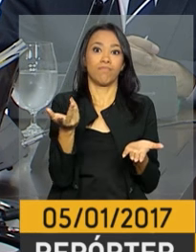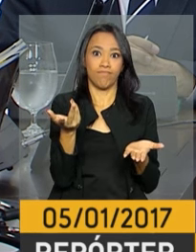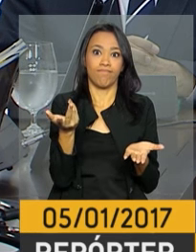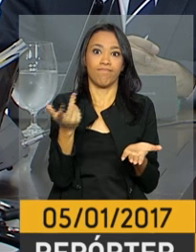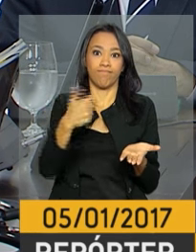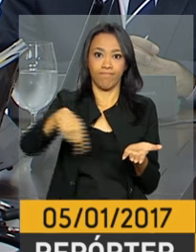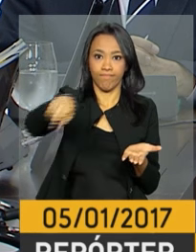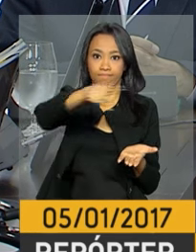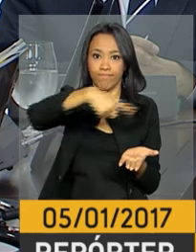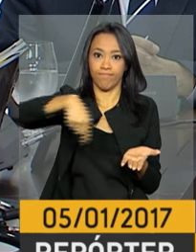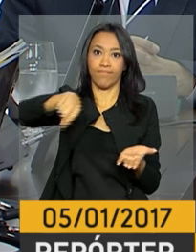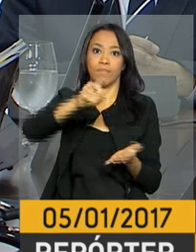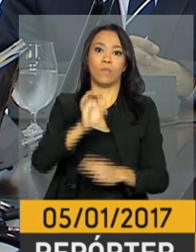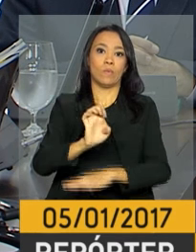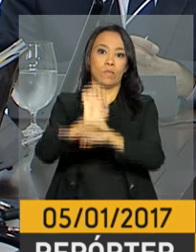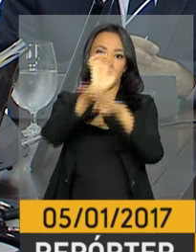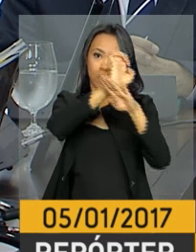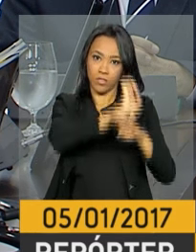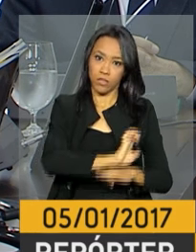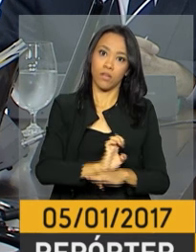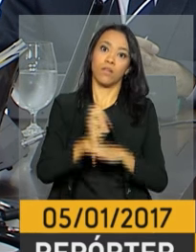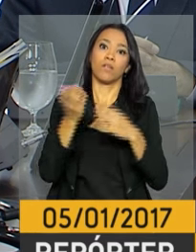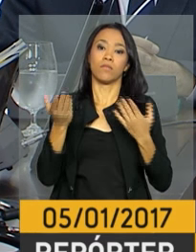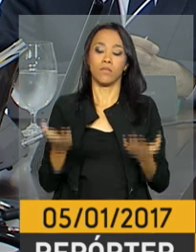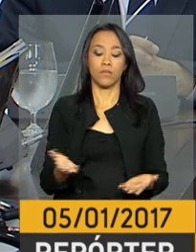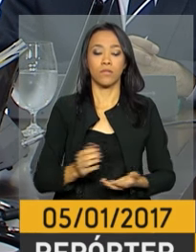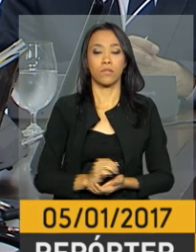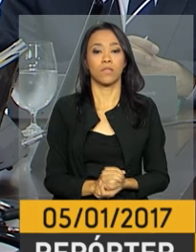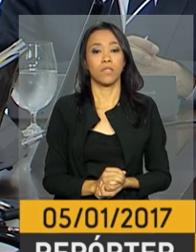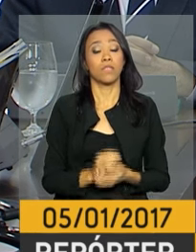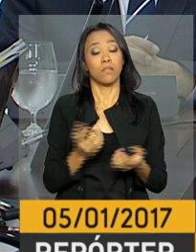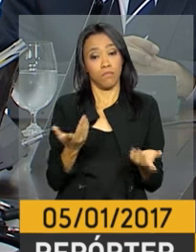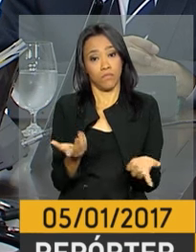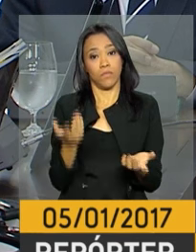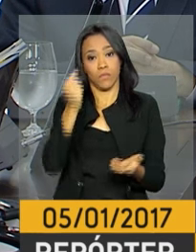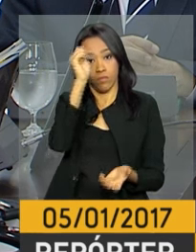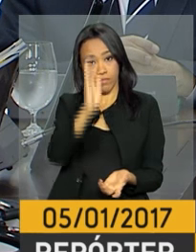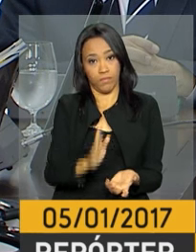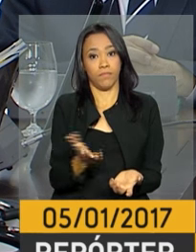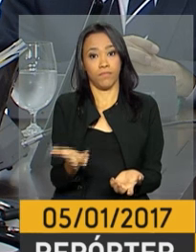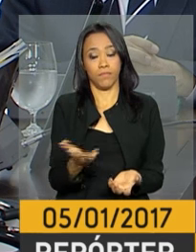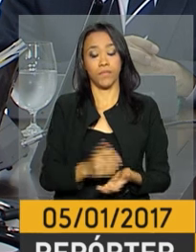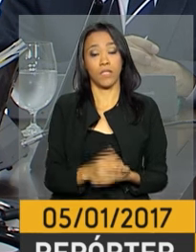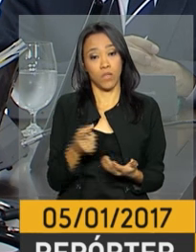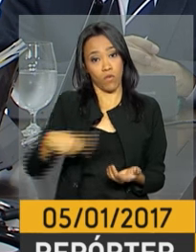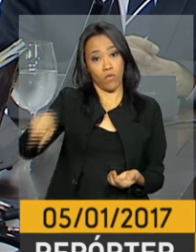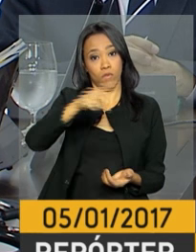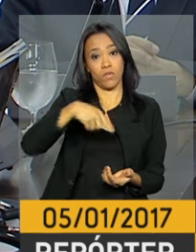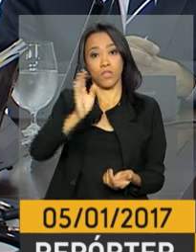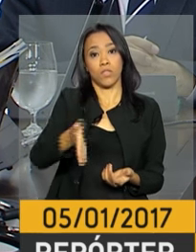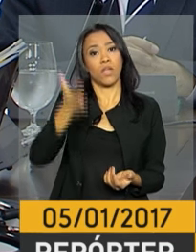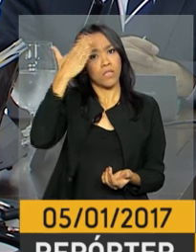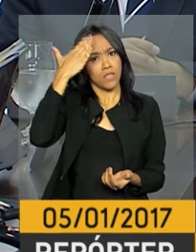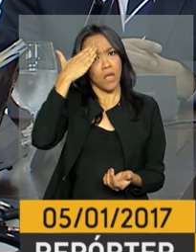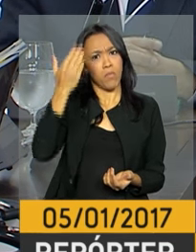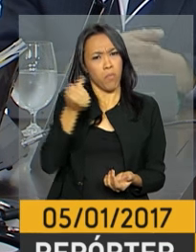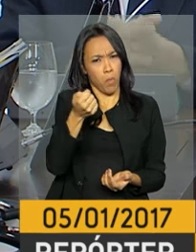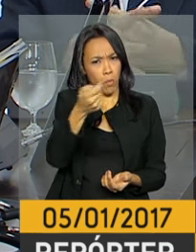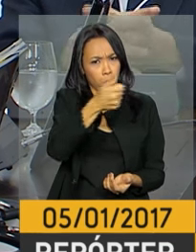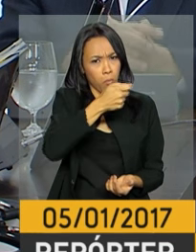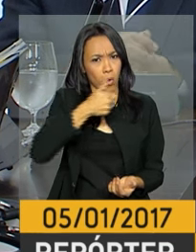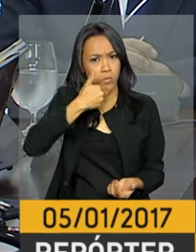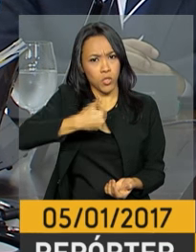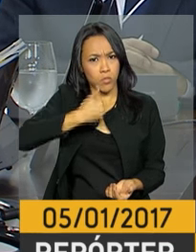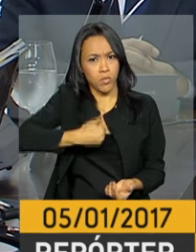matéria de ordem pública aos estados da federação brasileira e vocês sabem que não foram poucos